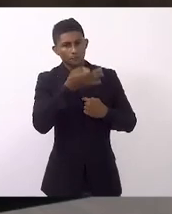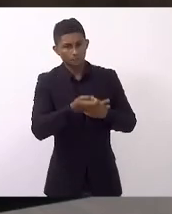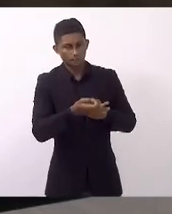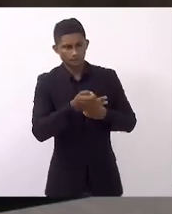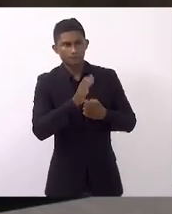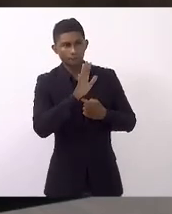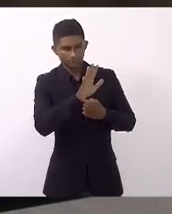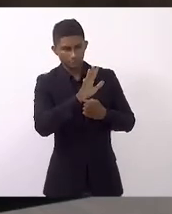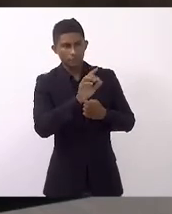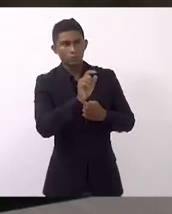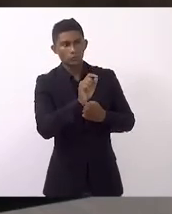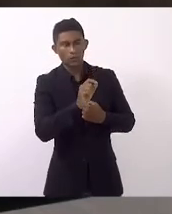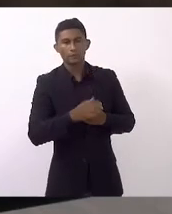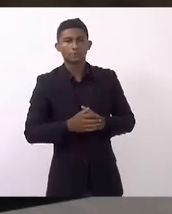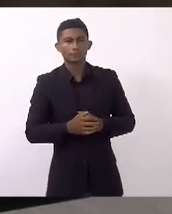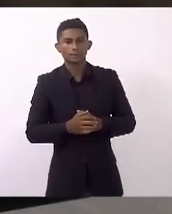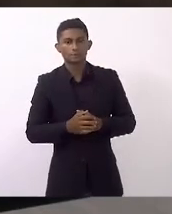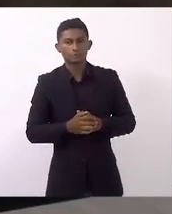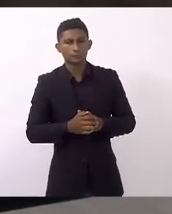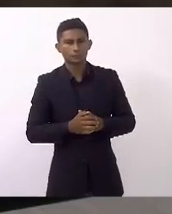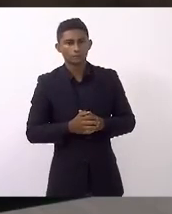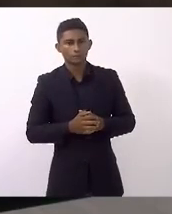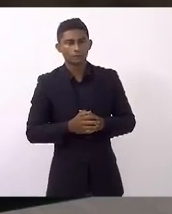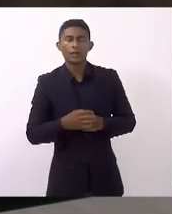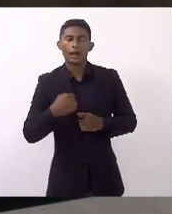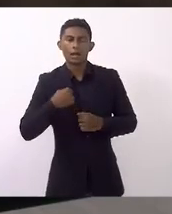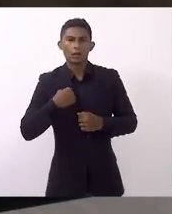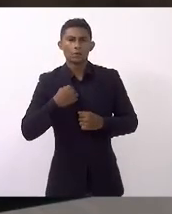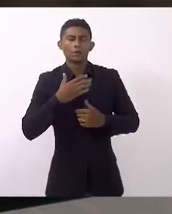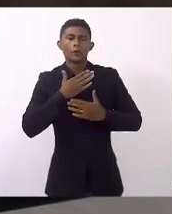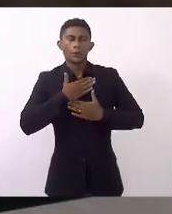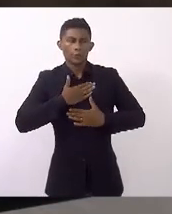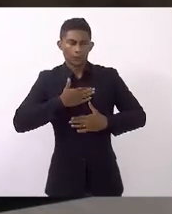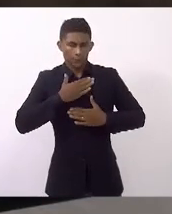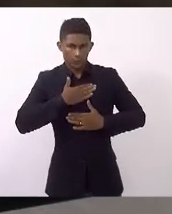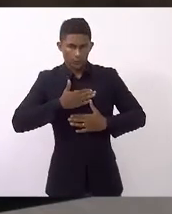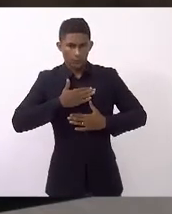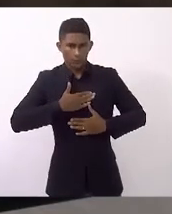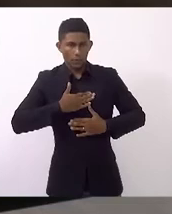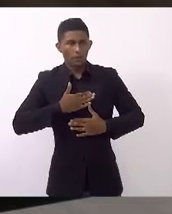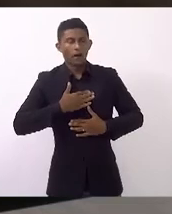respeito. E com muita tranquilidade o faço.